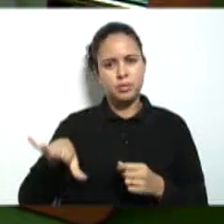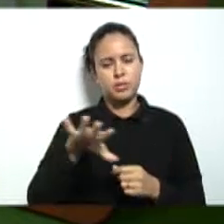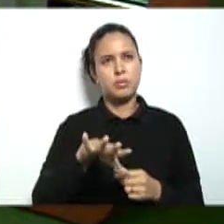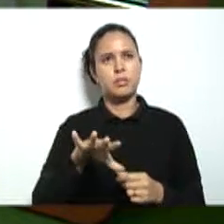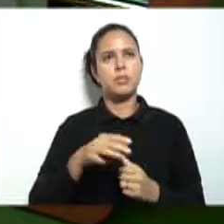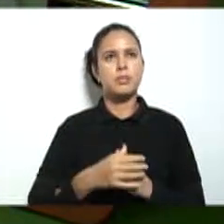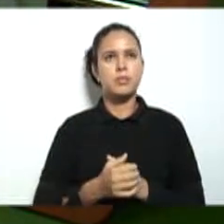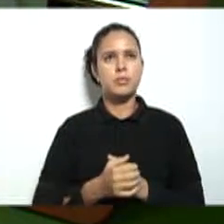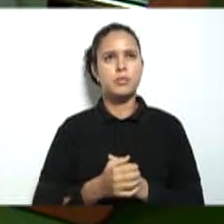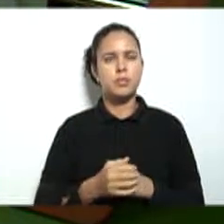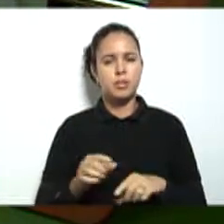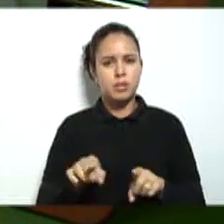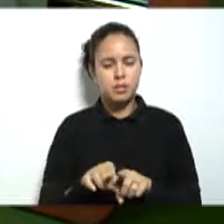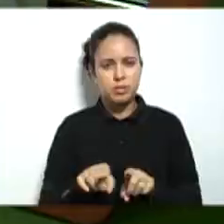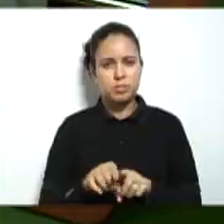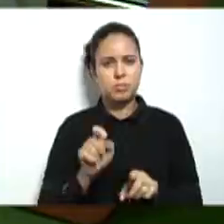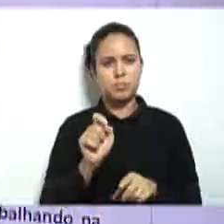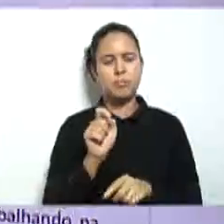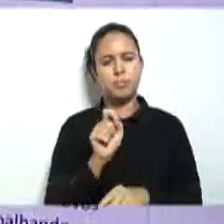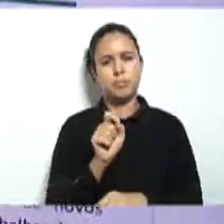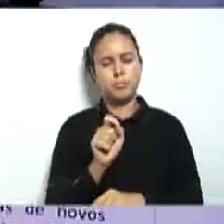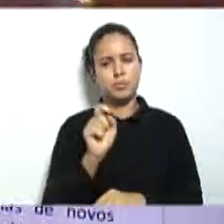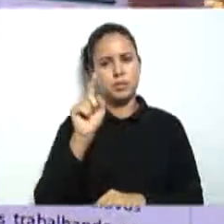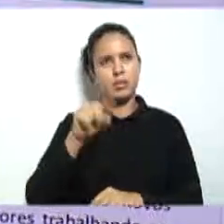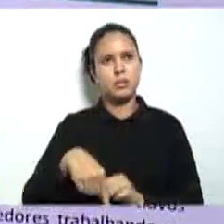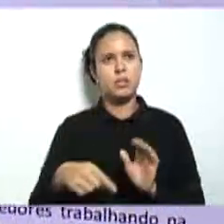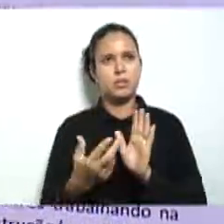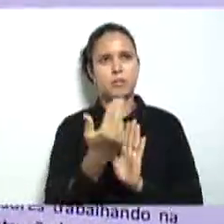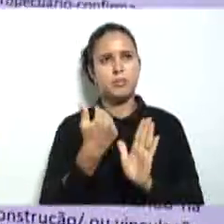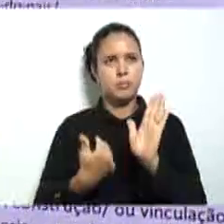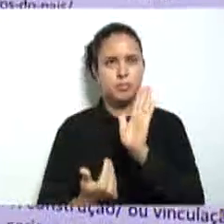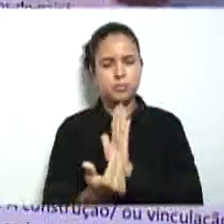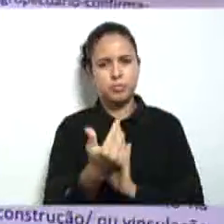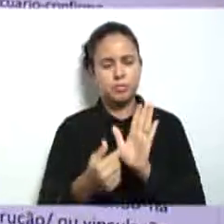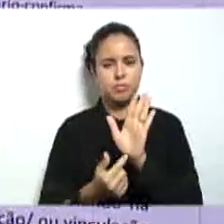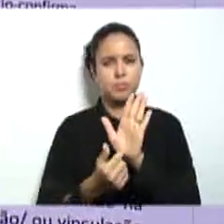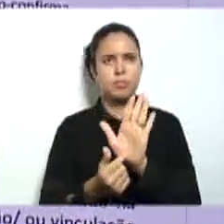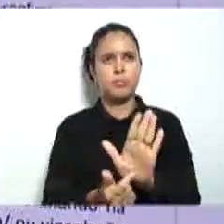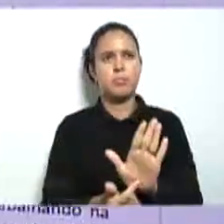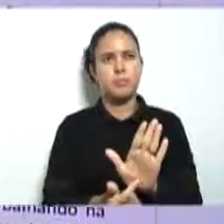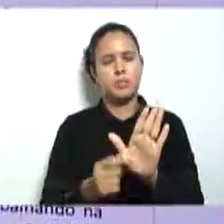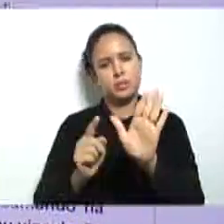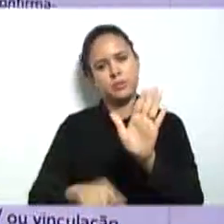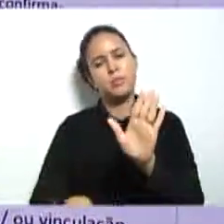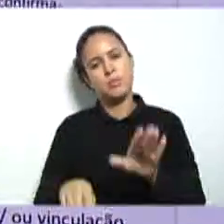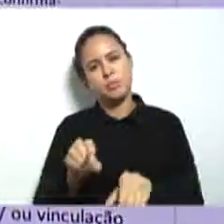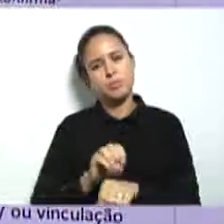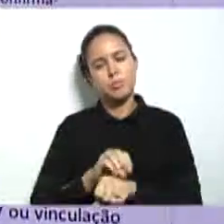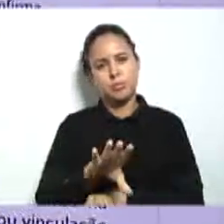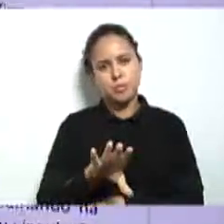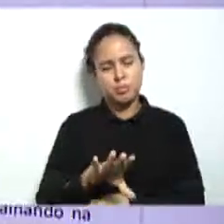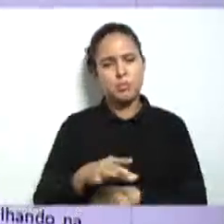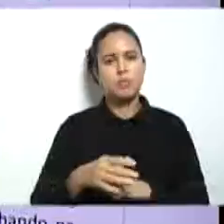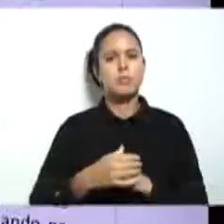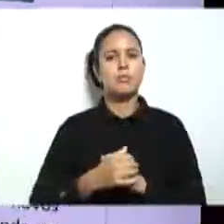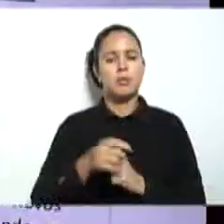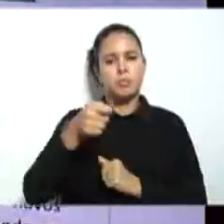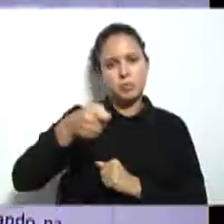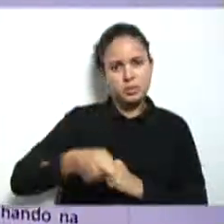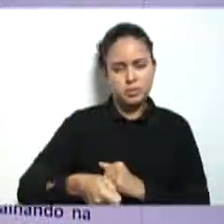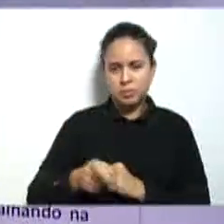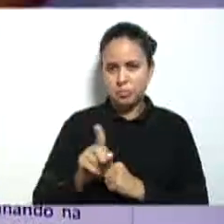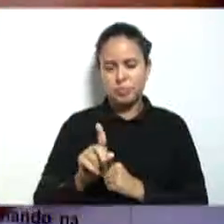estão falando de agropecuária, eles decidiram trazer essa figura ilustrativa. É uma sugestão nossa que tem uma figura ilustrativa, mas não é